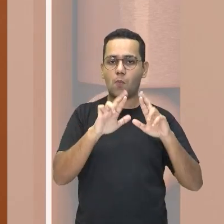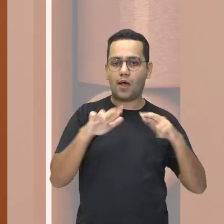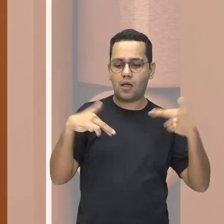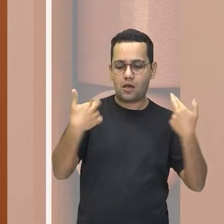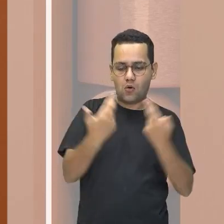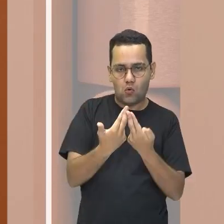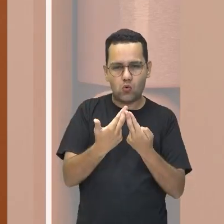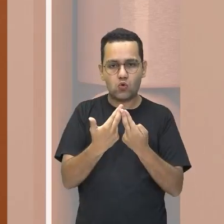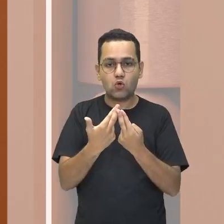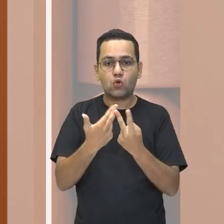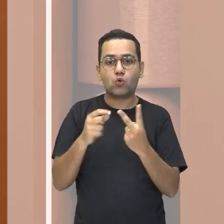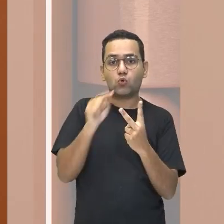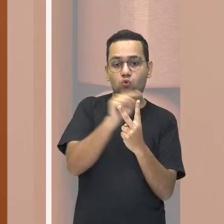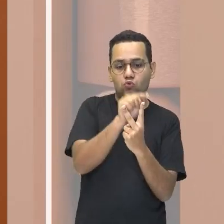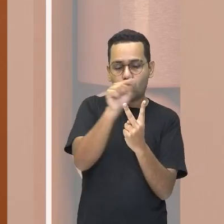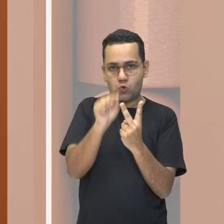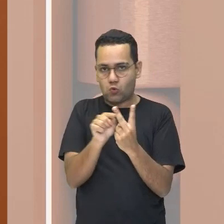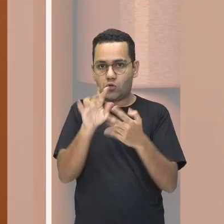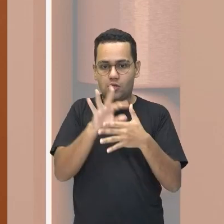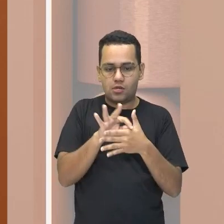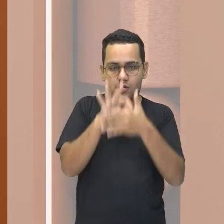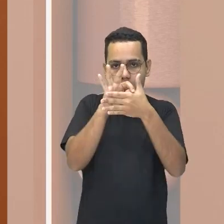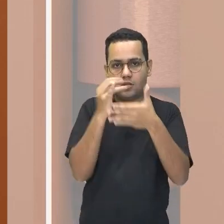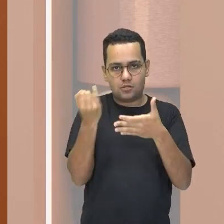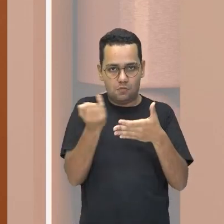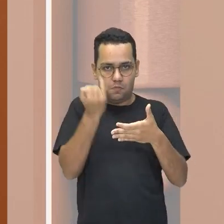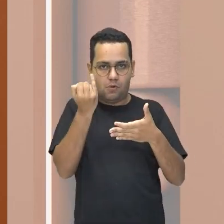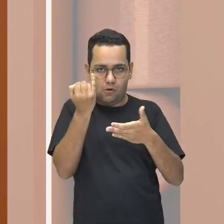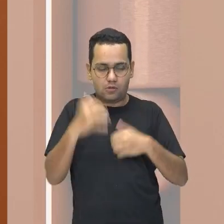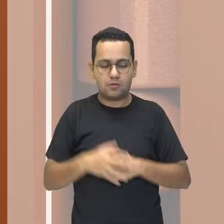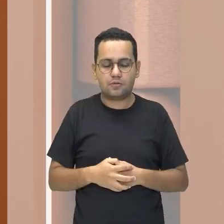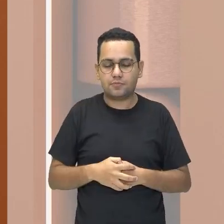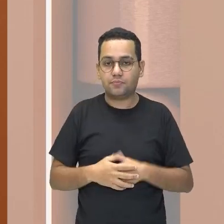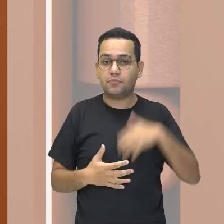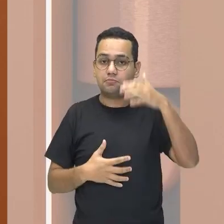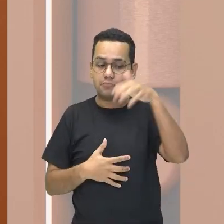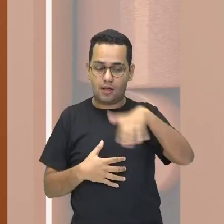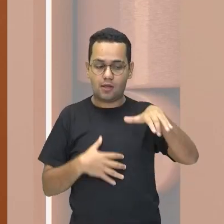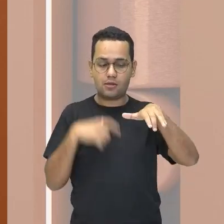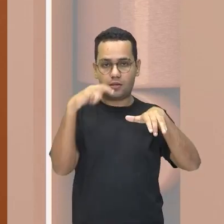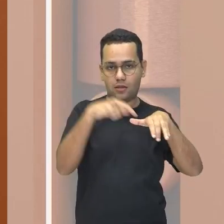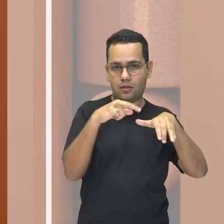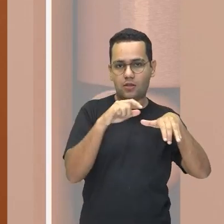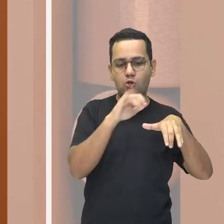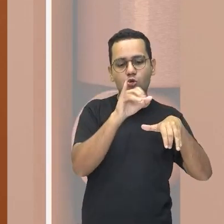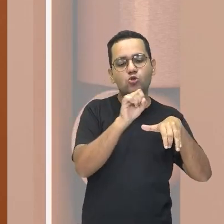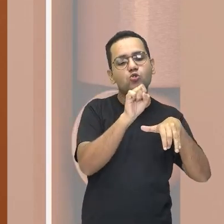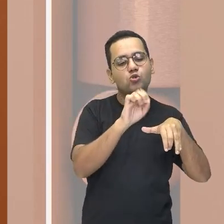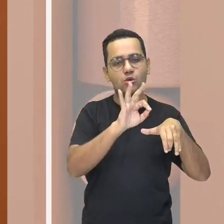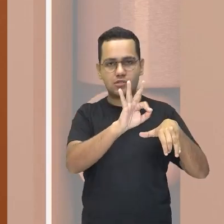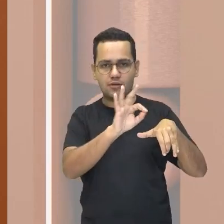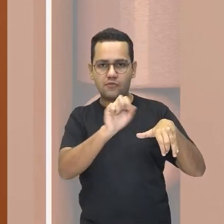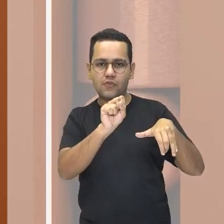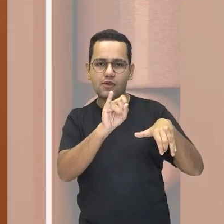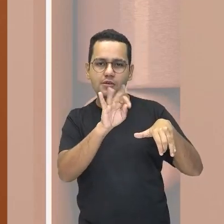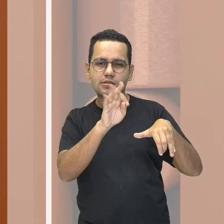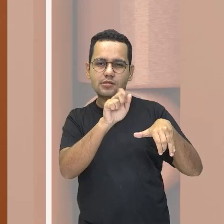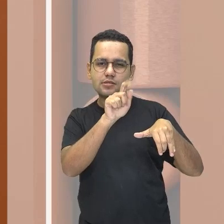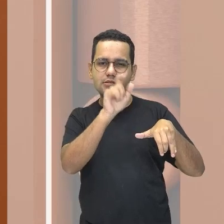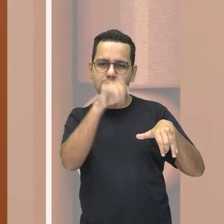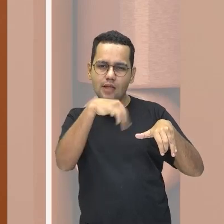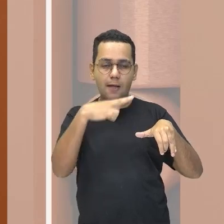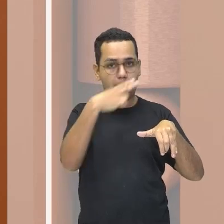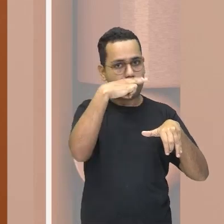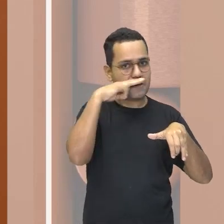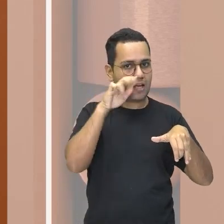dois importantes líderes globais daquele momento. De um lado, Joseph Stalin, que era o secretário-geral do Partido